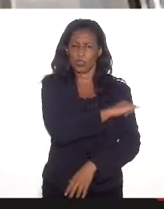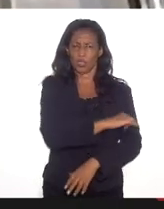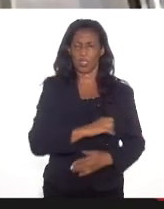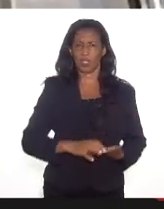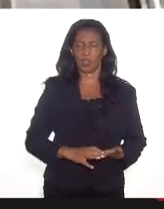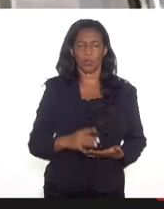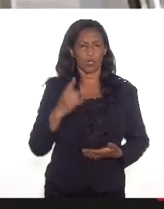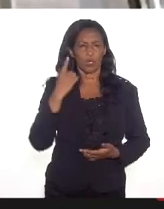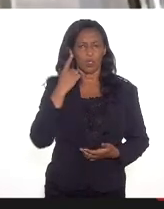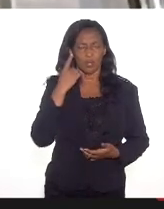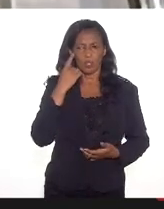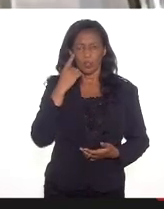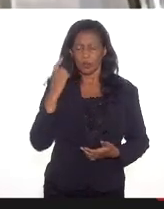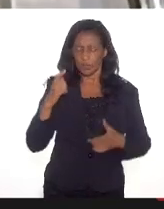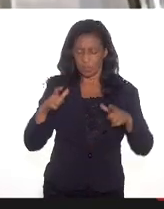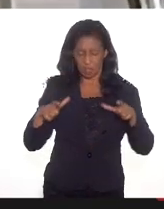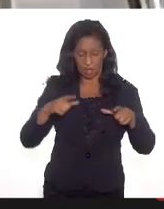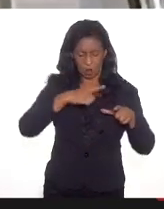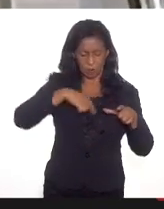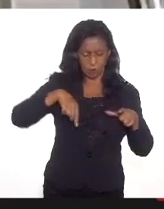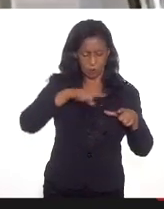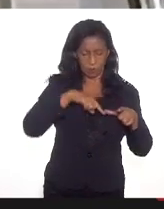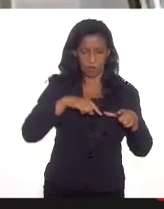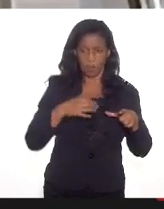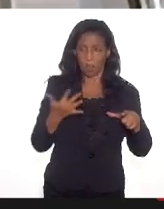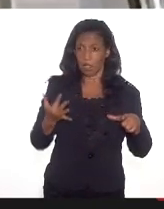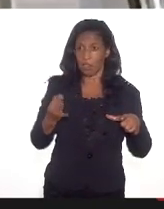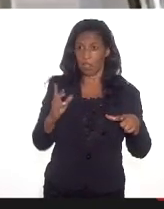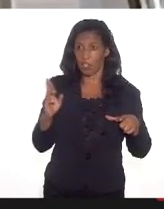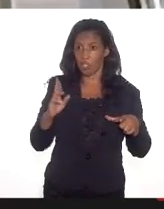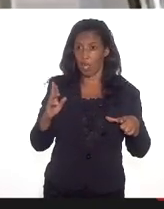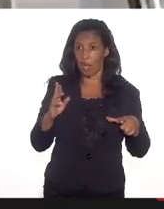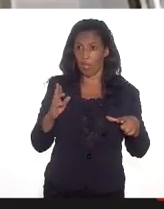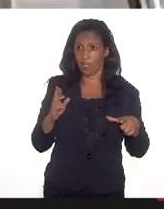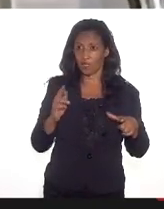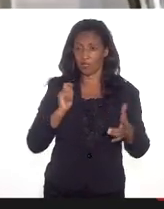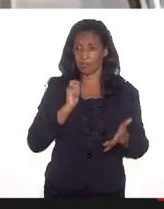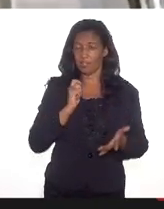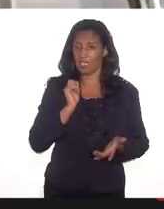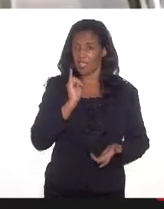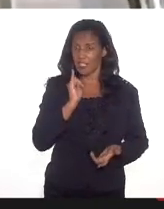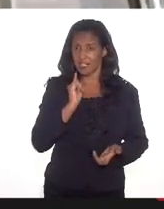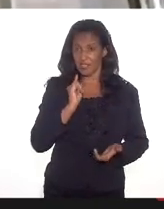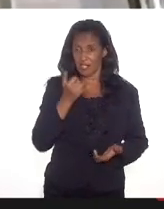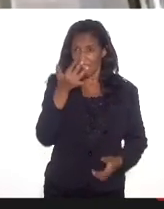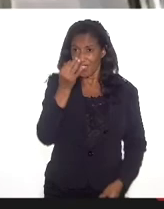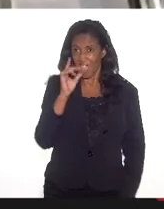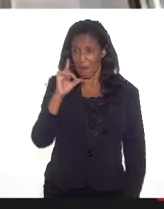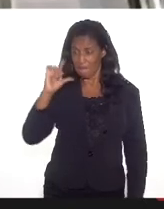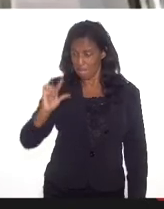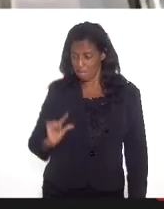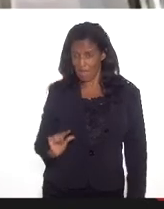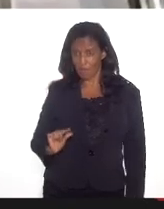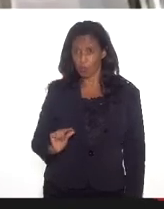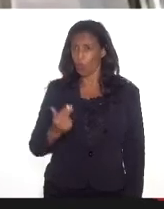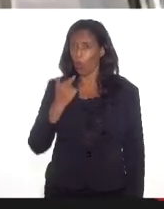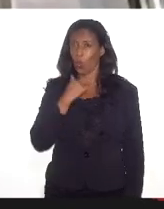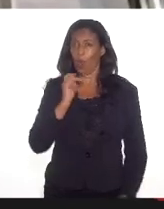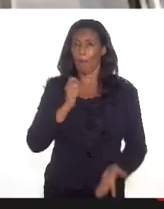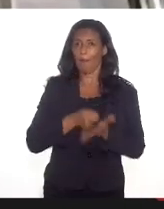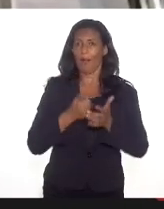se sai de nenhuma região com menos de 10 reais porque se você sair você não volta há